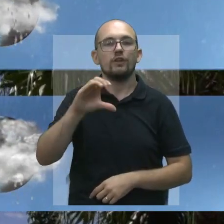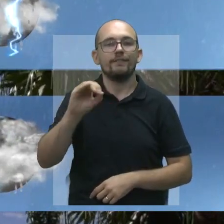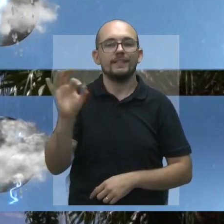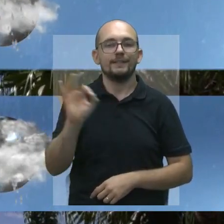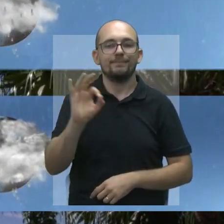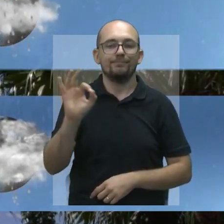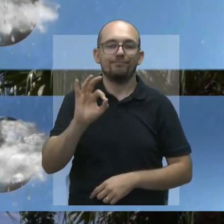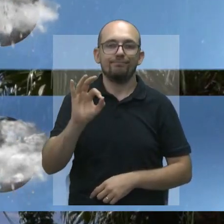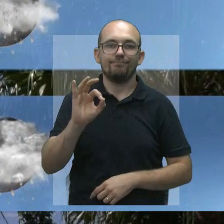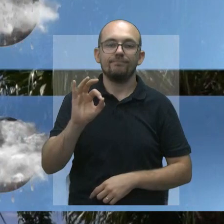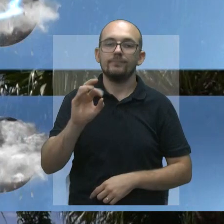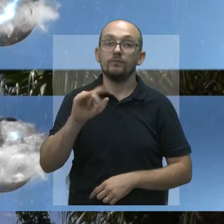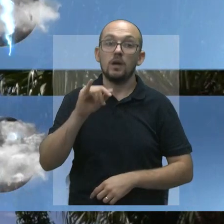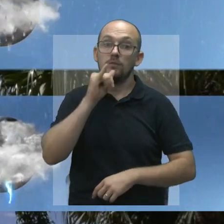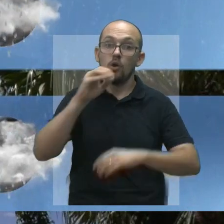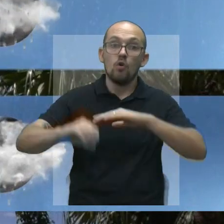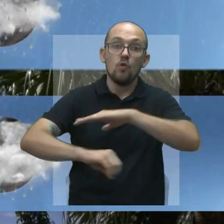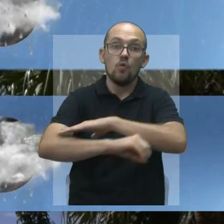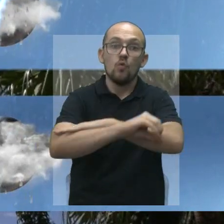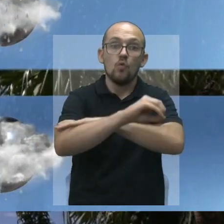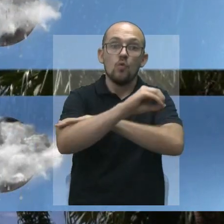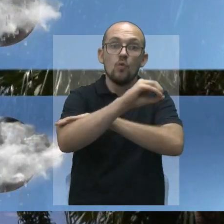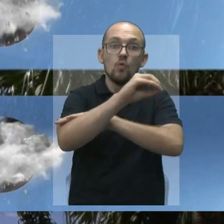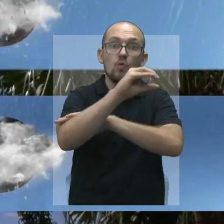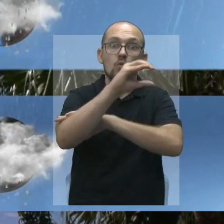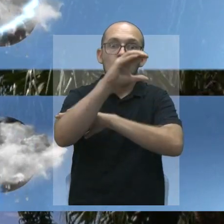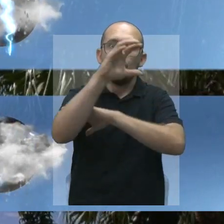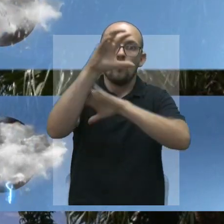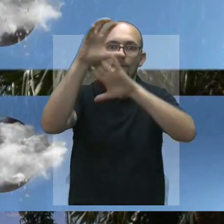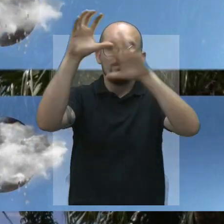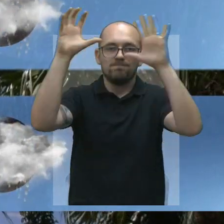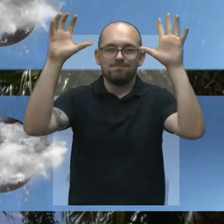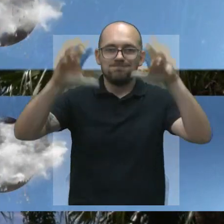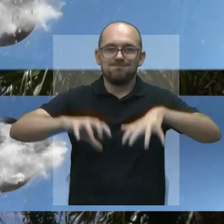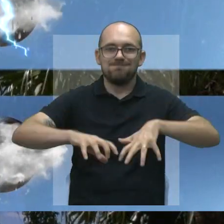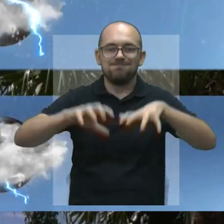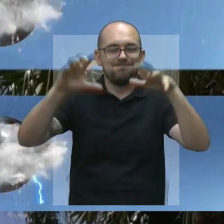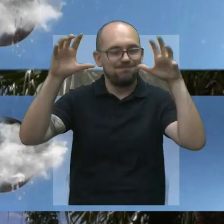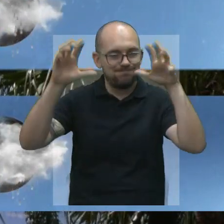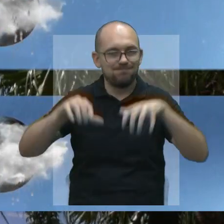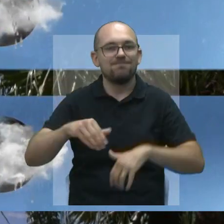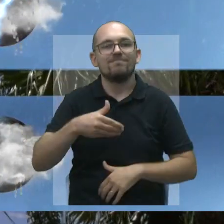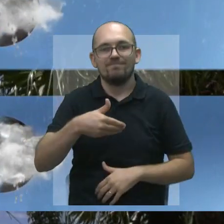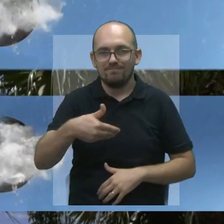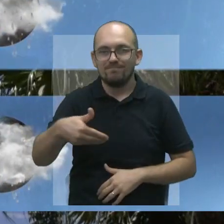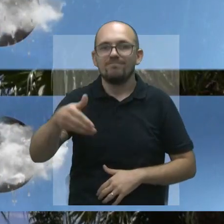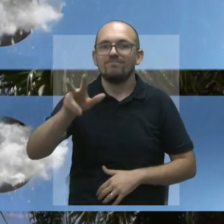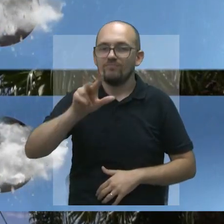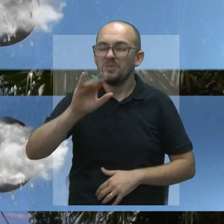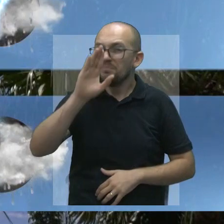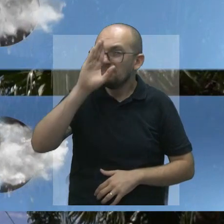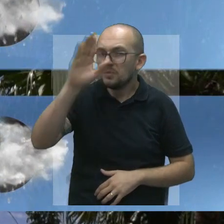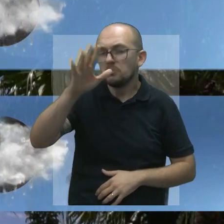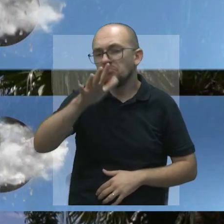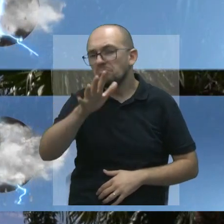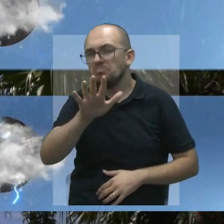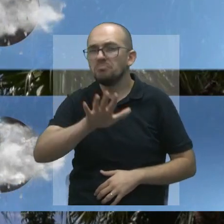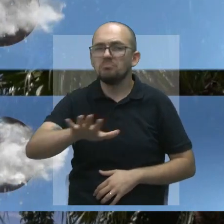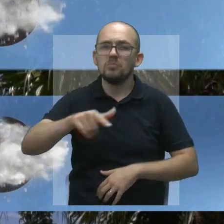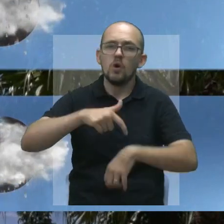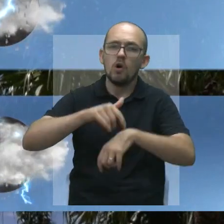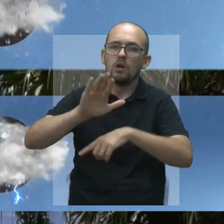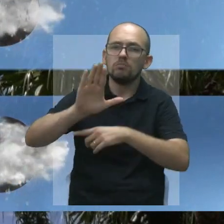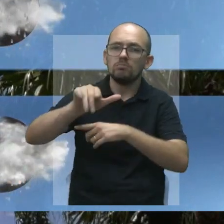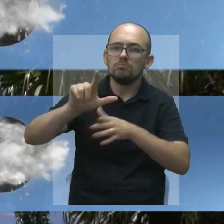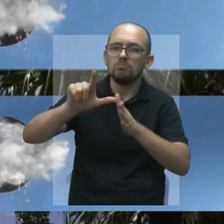deve amanhecer com sol, mas com aumento da nebulosidade ao longo do período, deve chover principalmente no fim da tarde